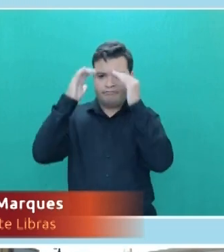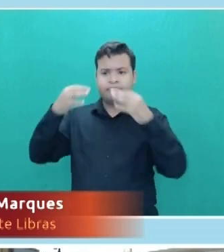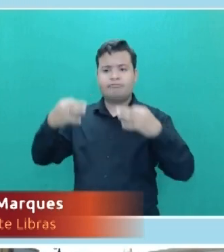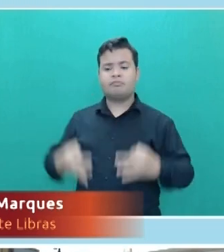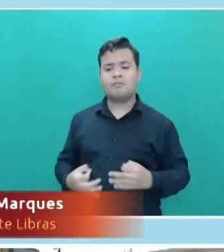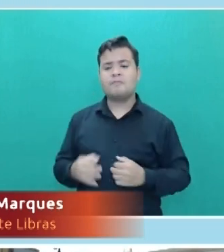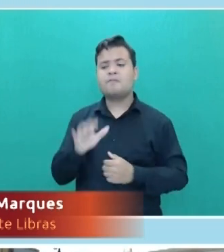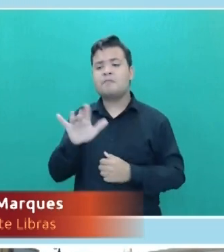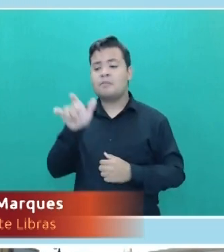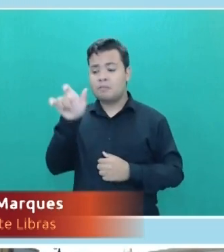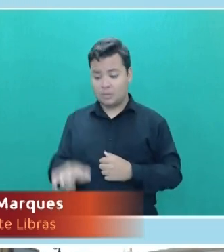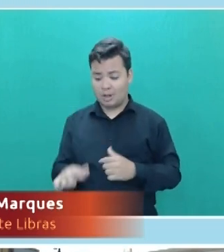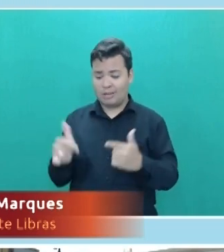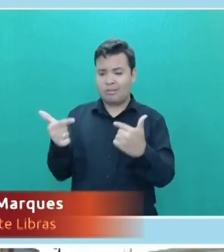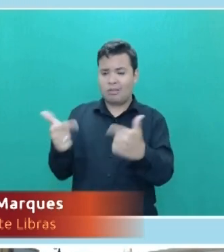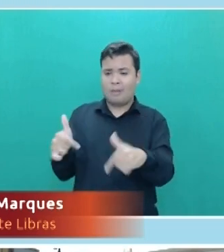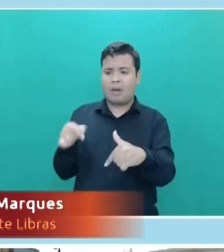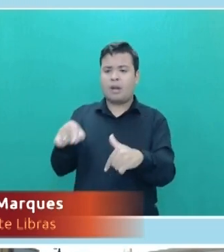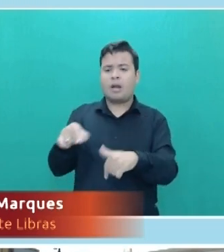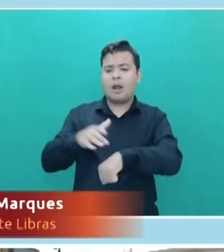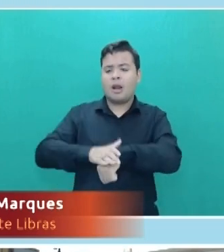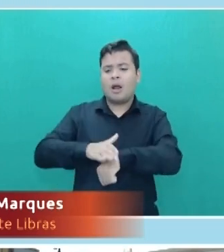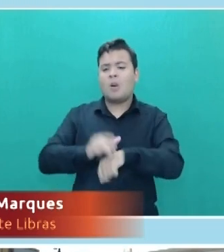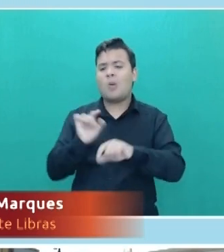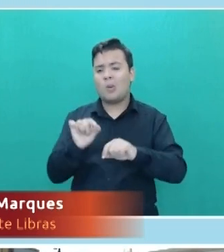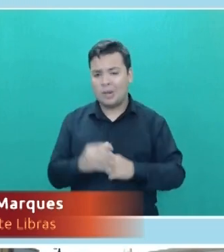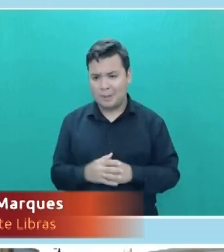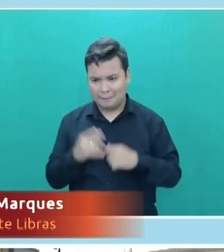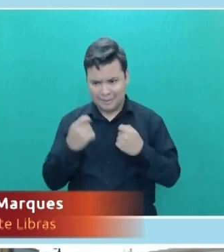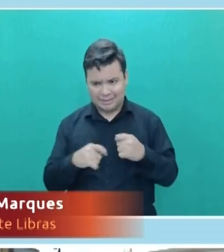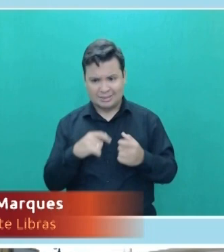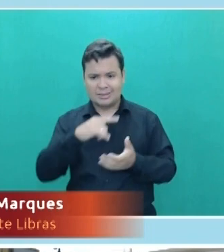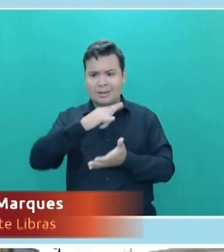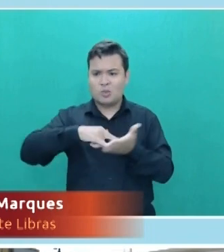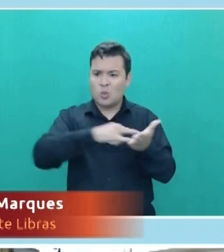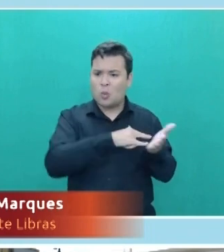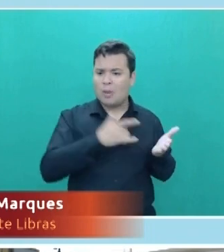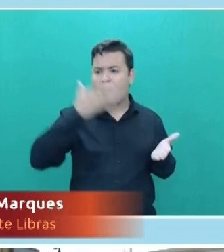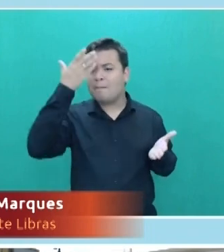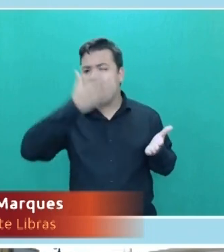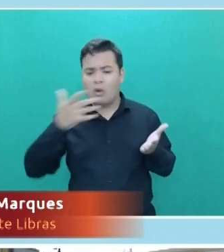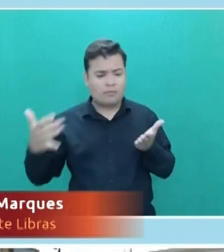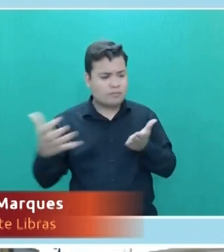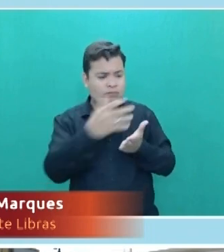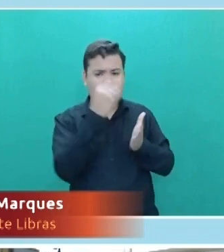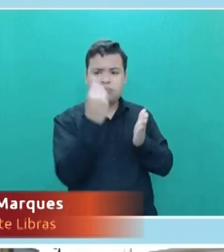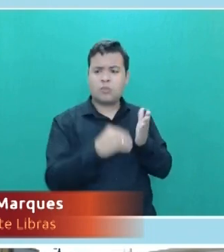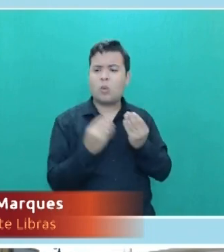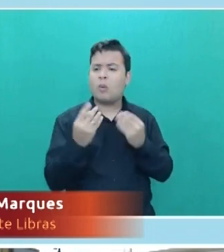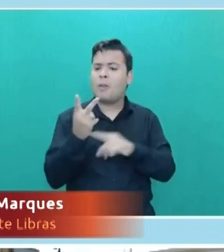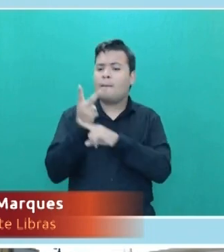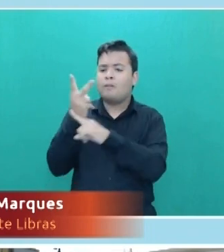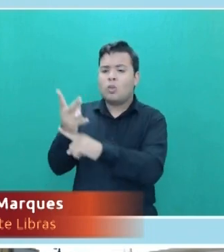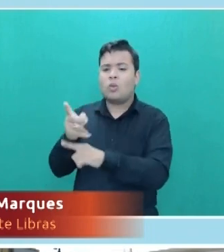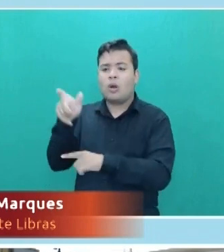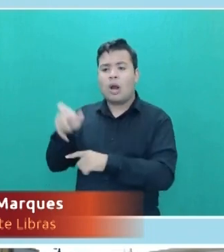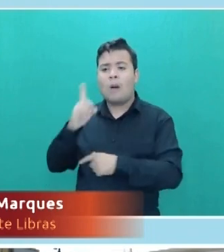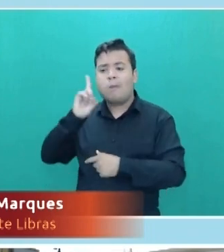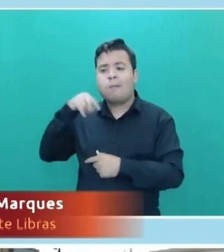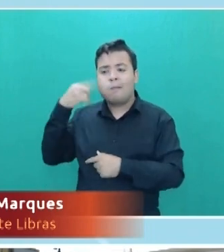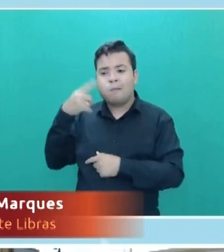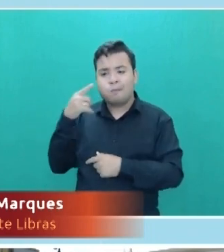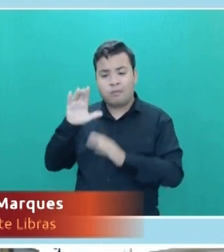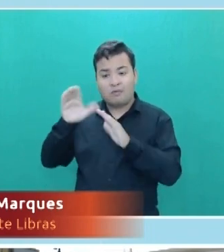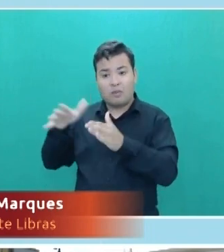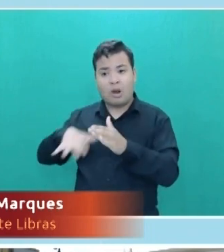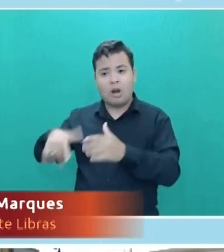deve fazer? Ele deve juntar provas, ele deve procurar logo um advogado trabalhista para ter orientações. É